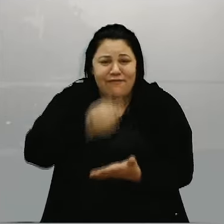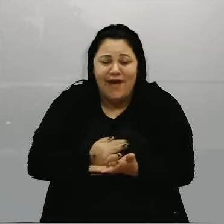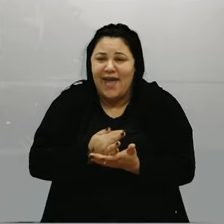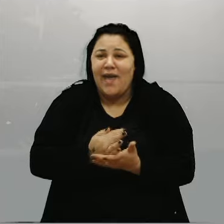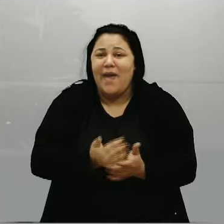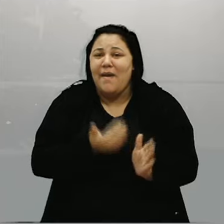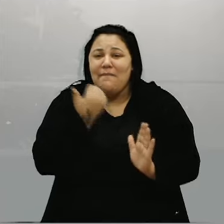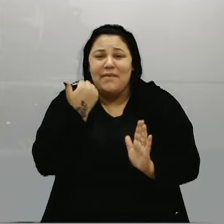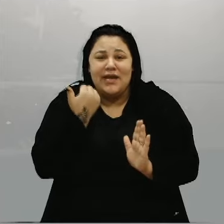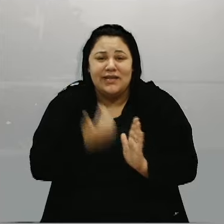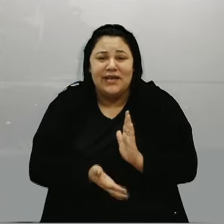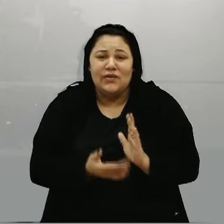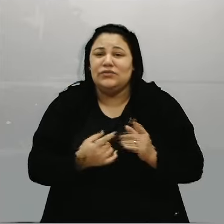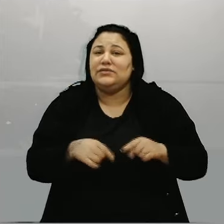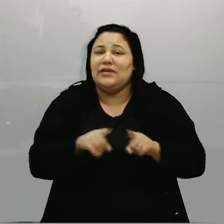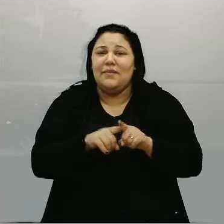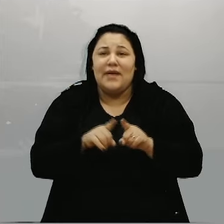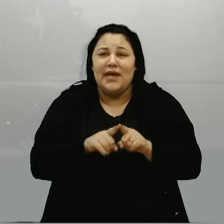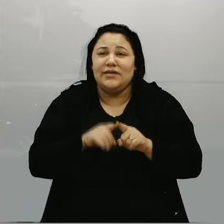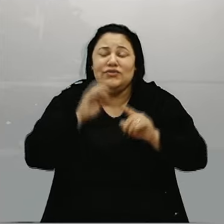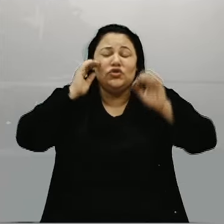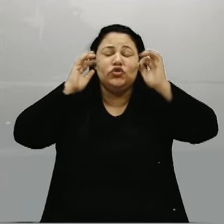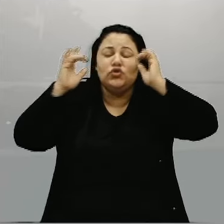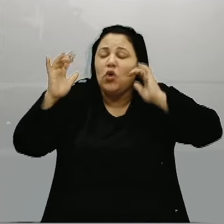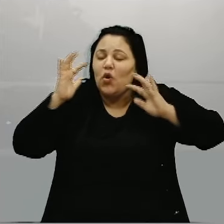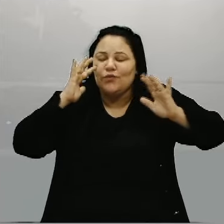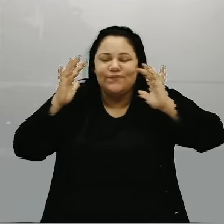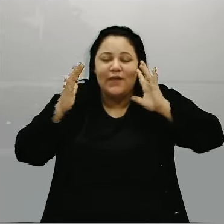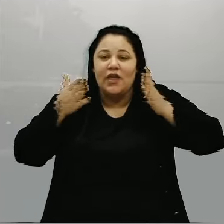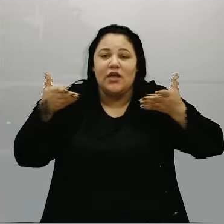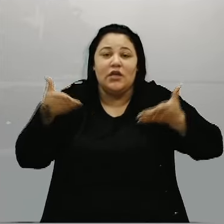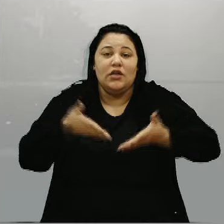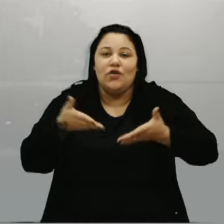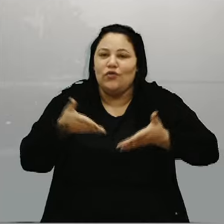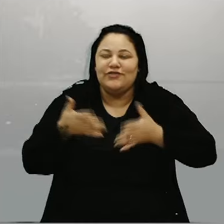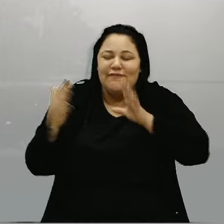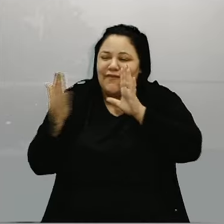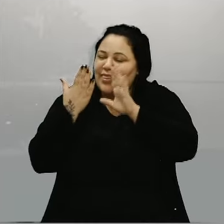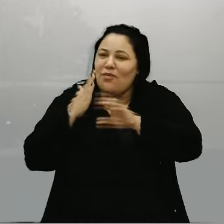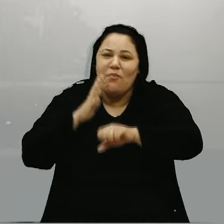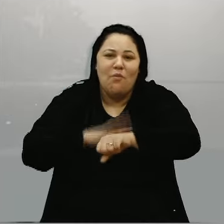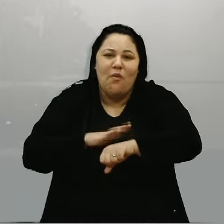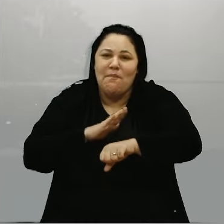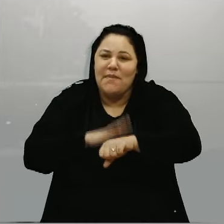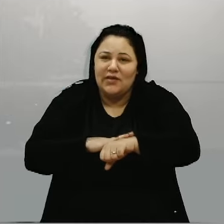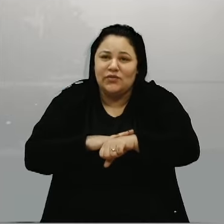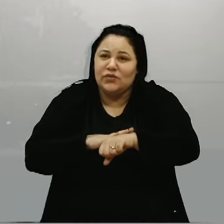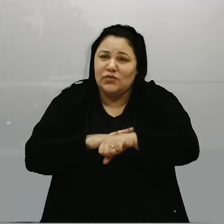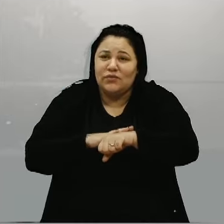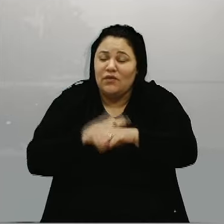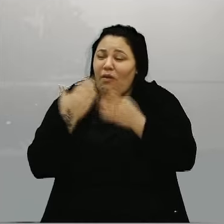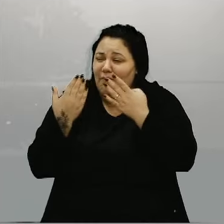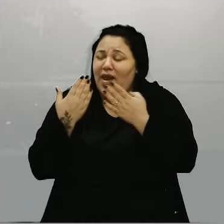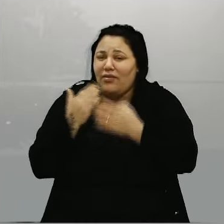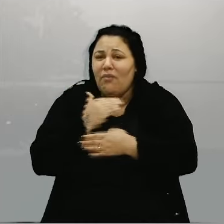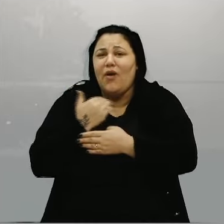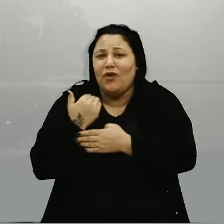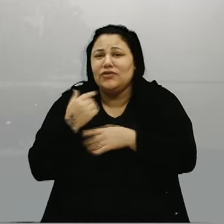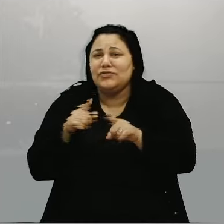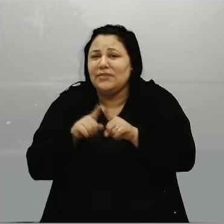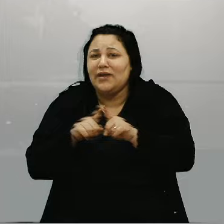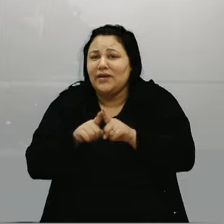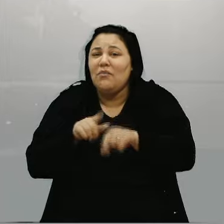né os seus os seus os seus sonhos e hoje estão passando por momento de luto momento de perda momento de Crise